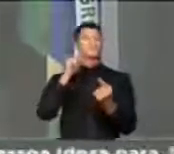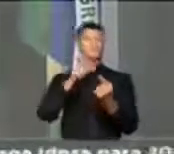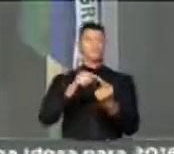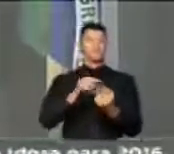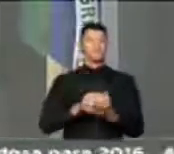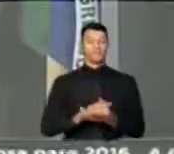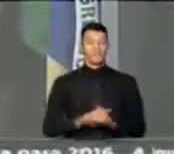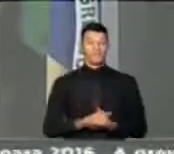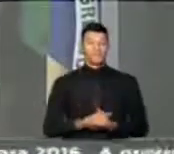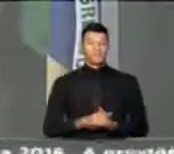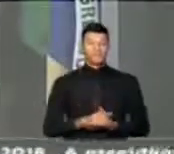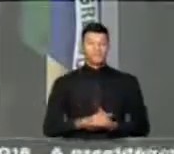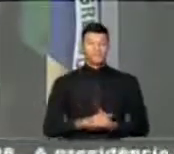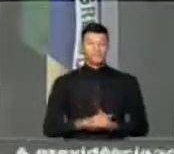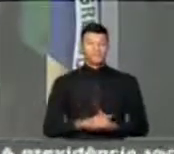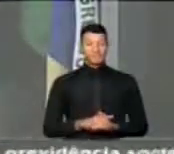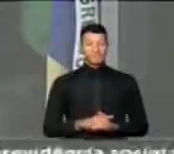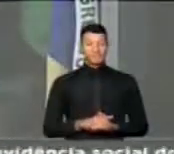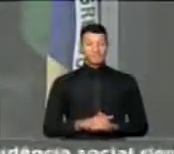a